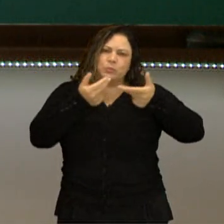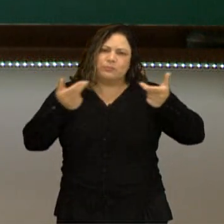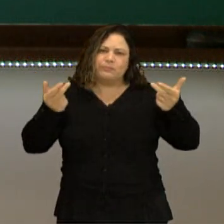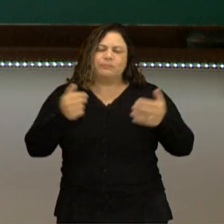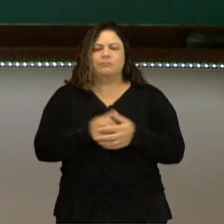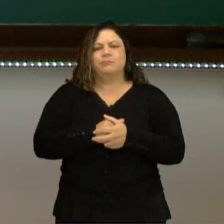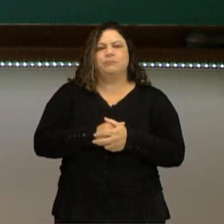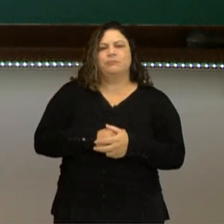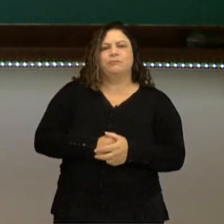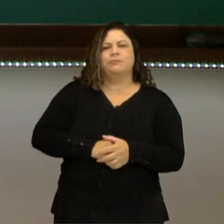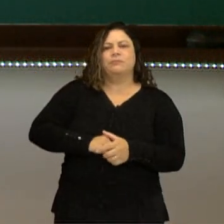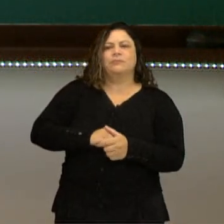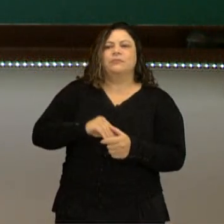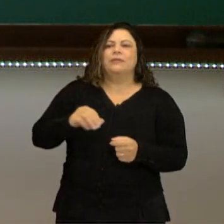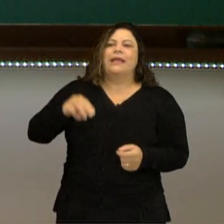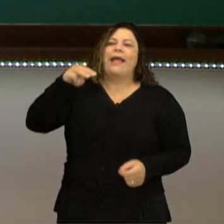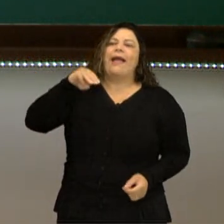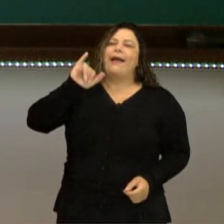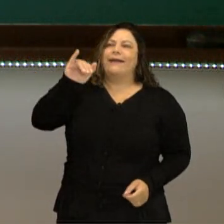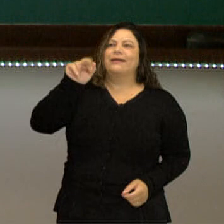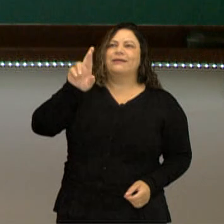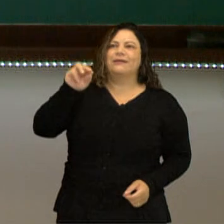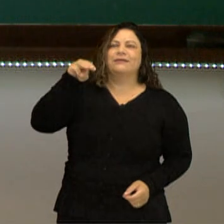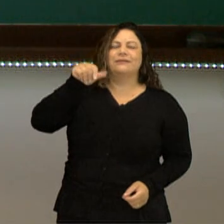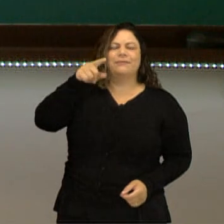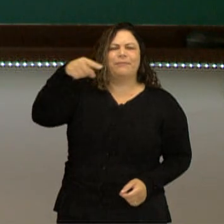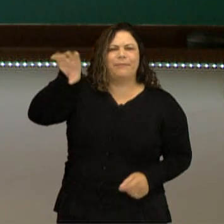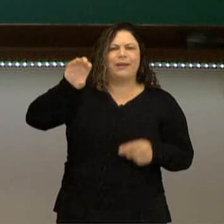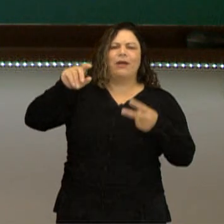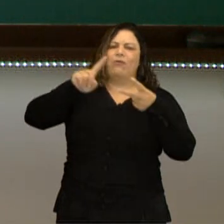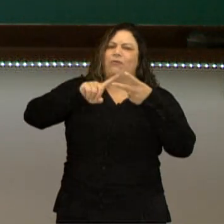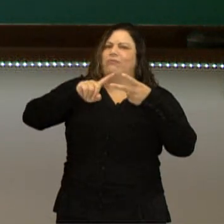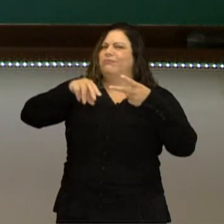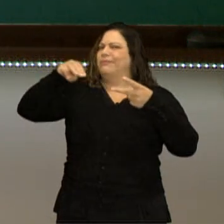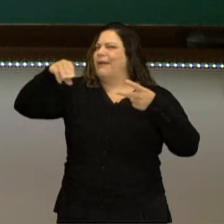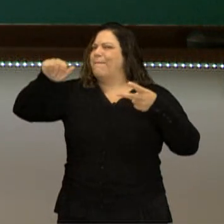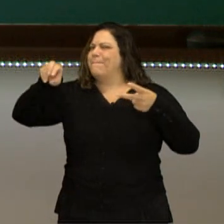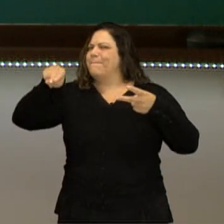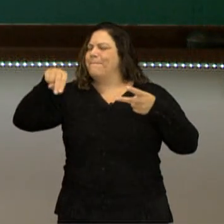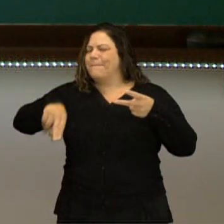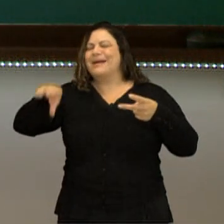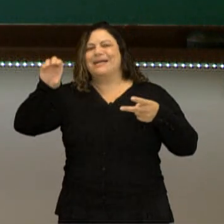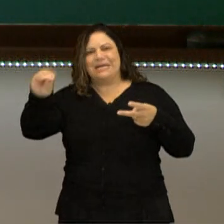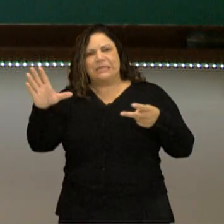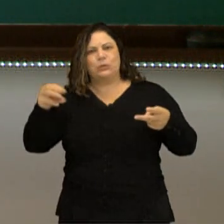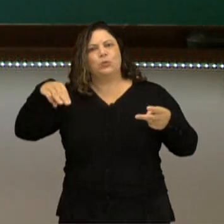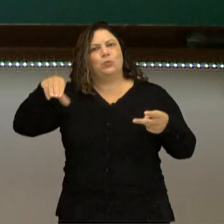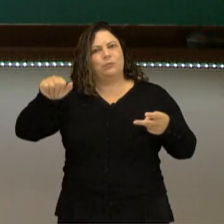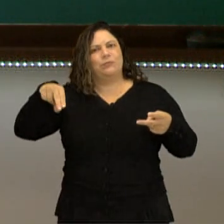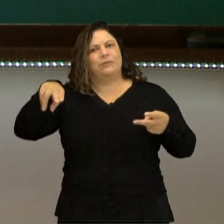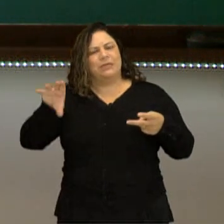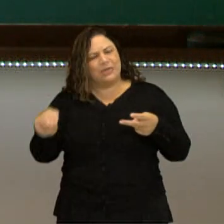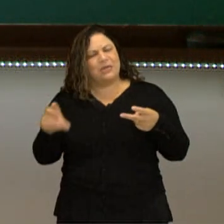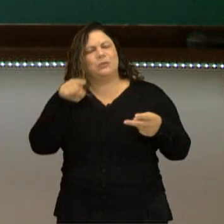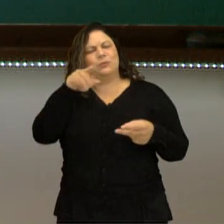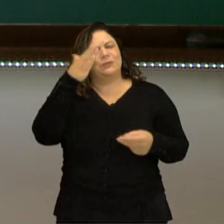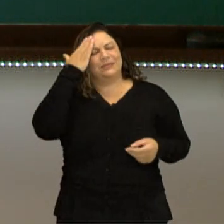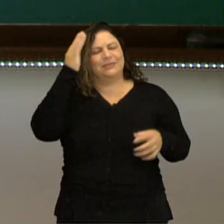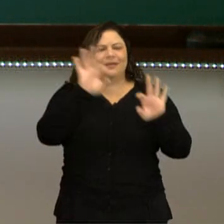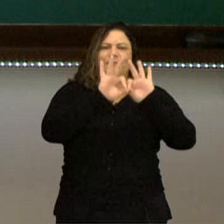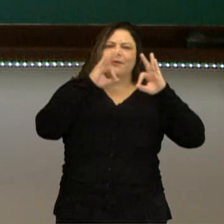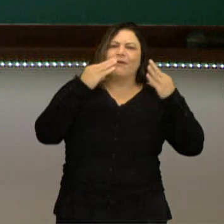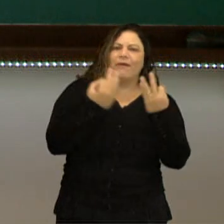falar irmão, mano, com os grupos de amigos, que vocês sabem muito bem do que eu estou falando, com a